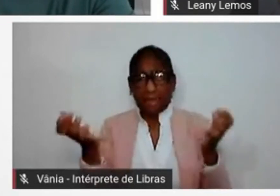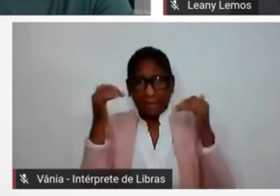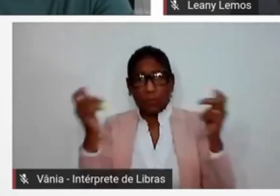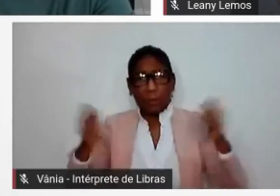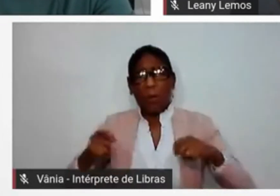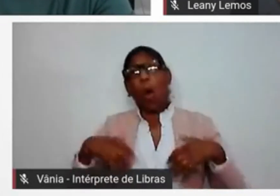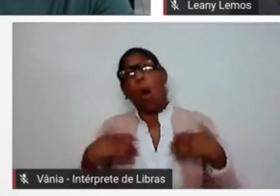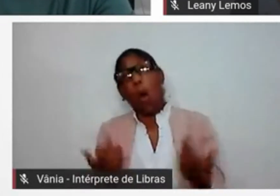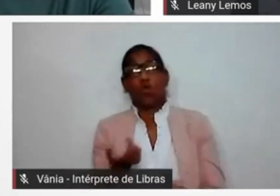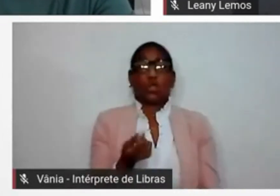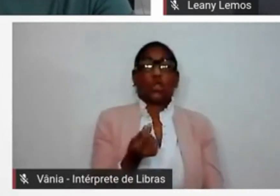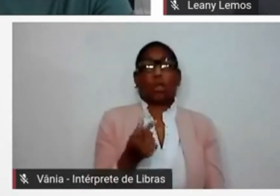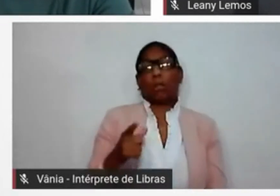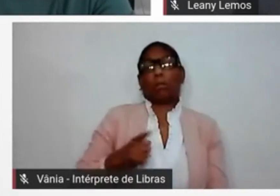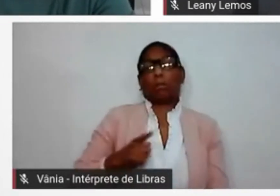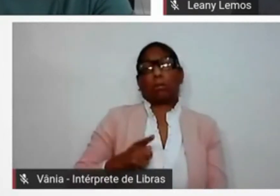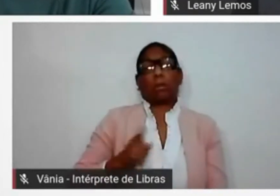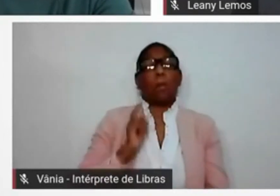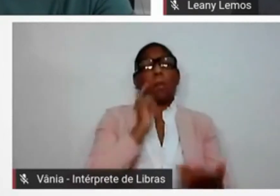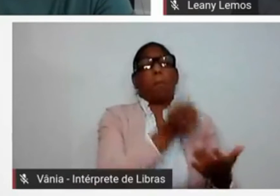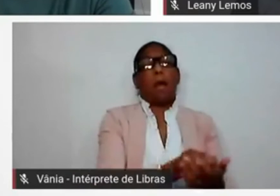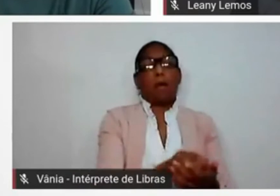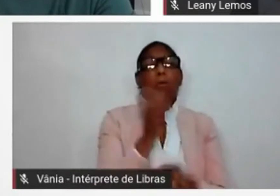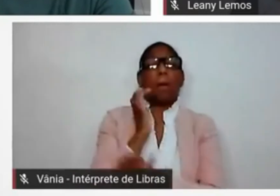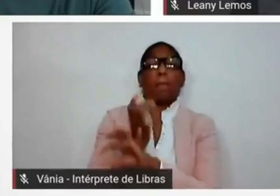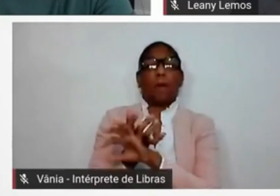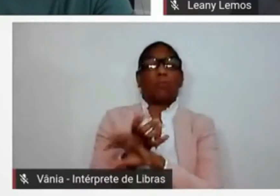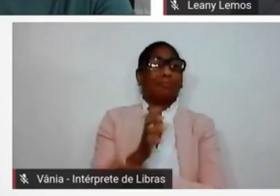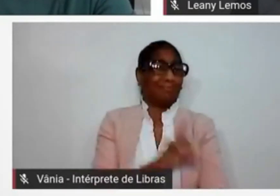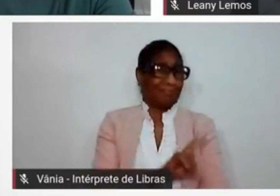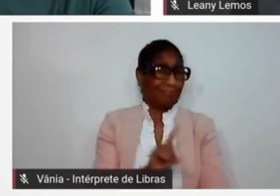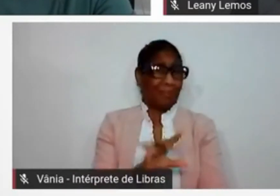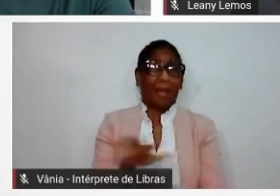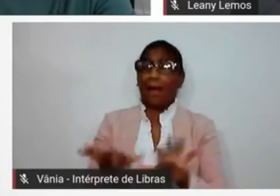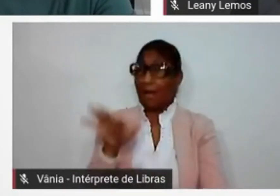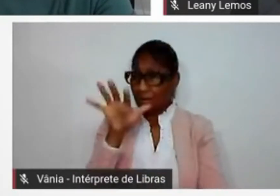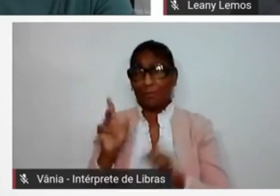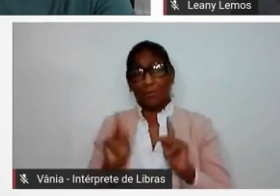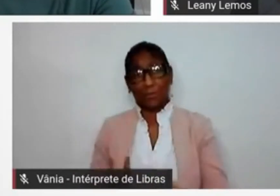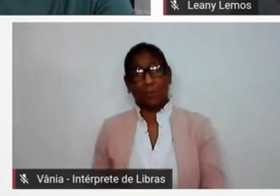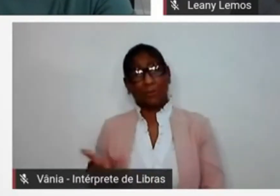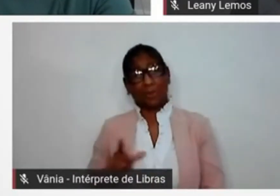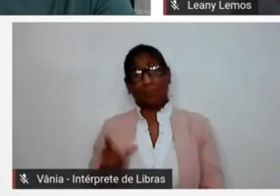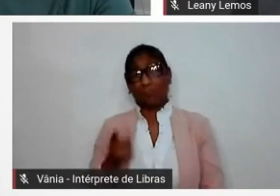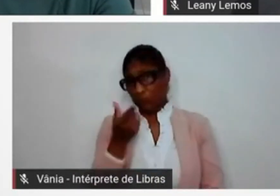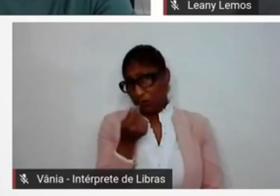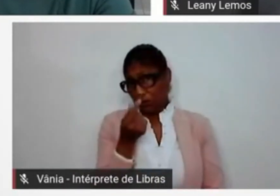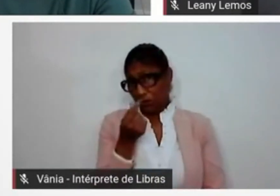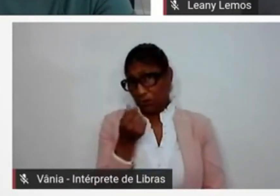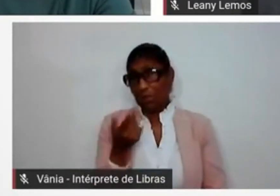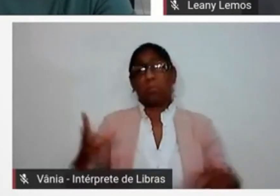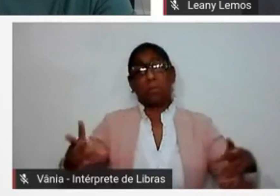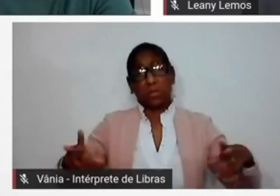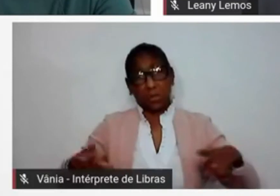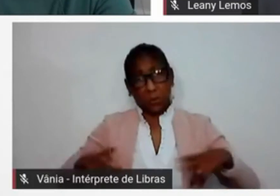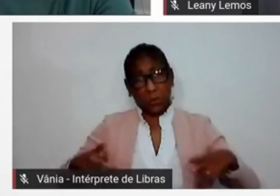financeira para ter acesso ao conhecimento remotamente, porque mesmo as crianças que estão em rede privada, que